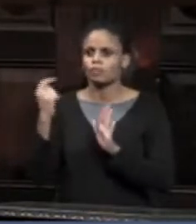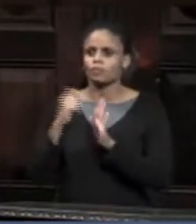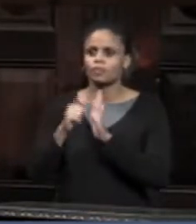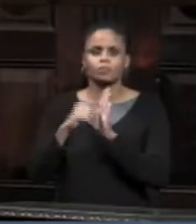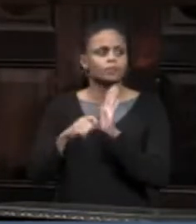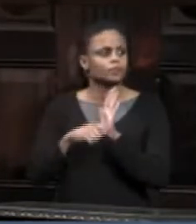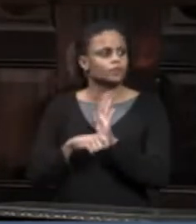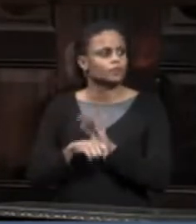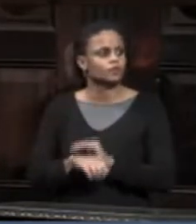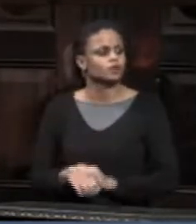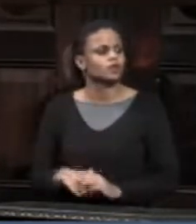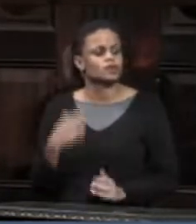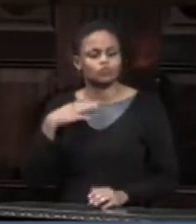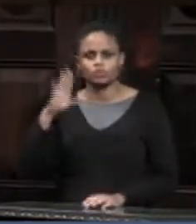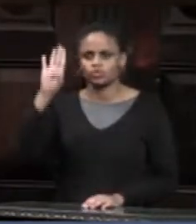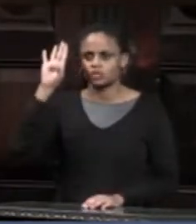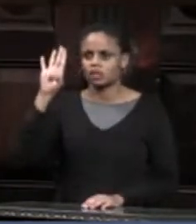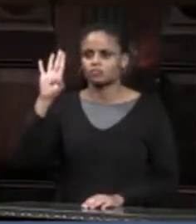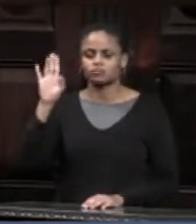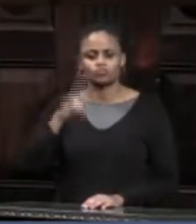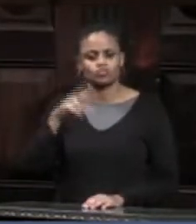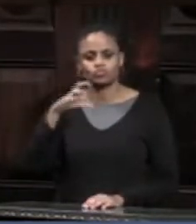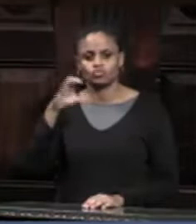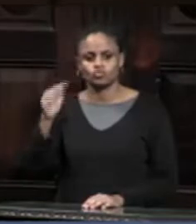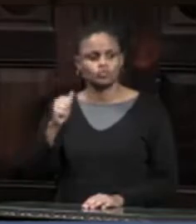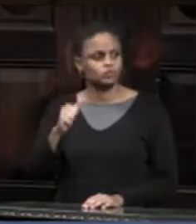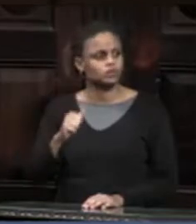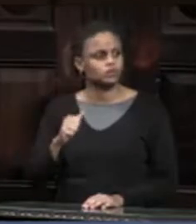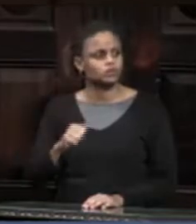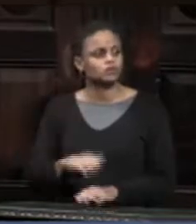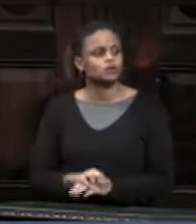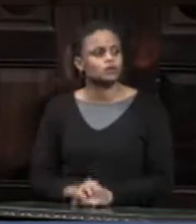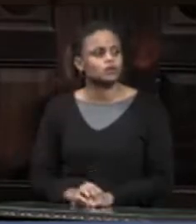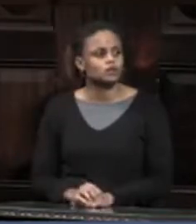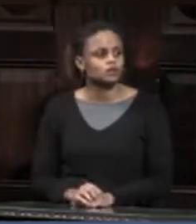para o PDT, nem para o próprio PSB, como interessado